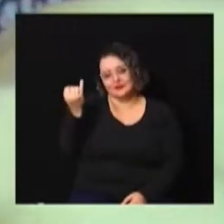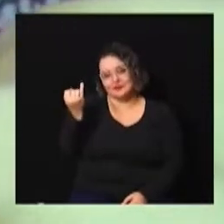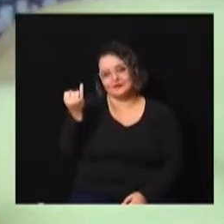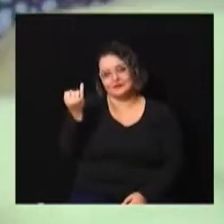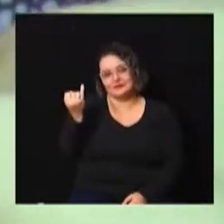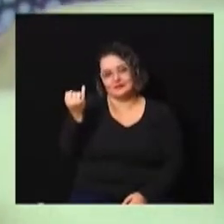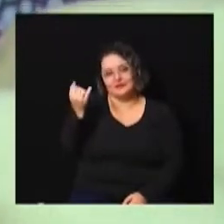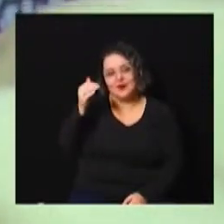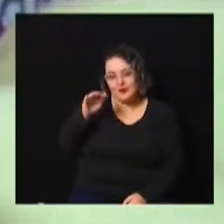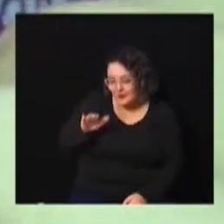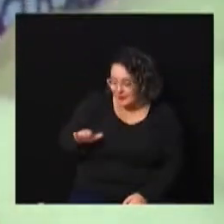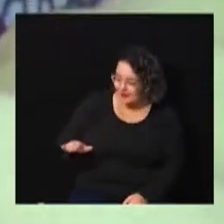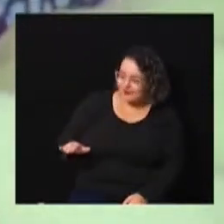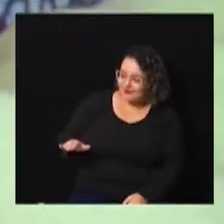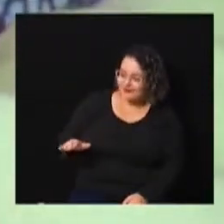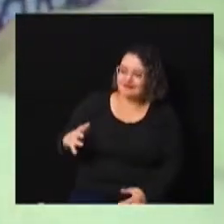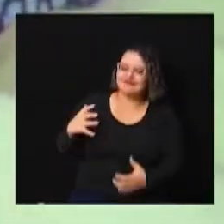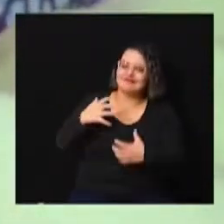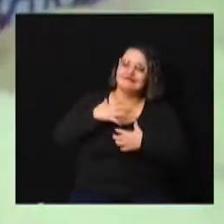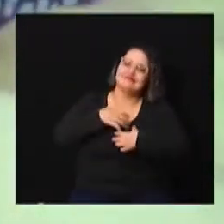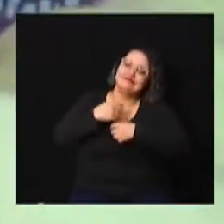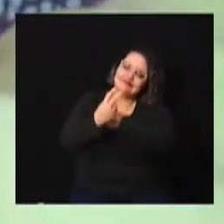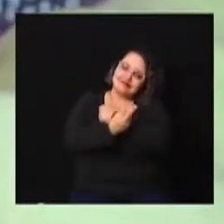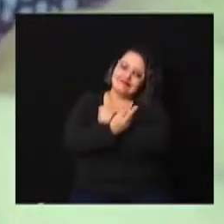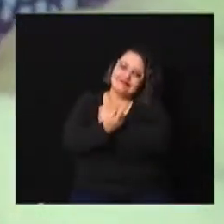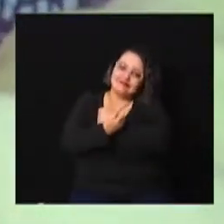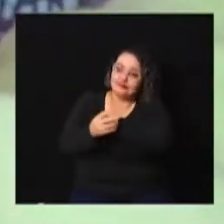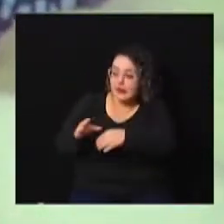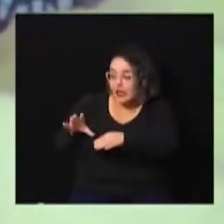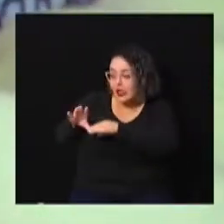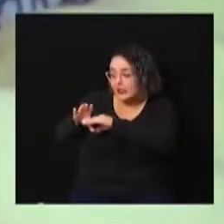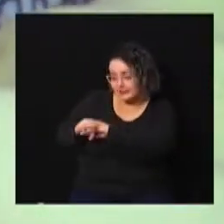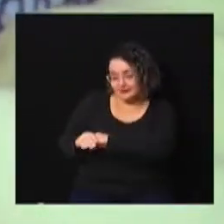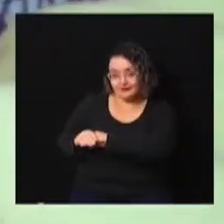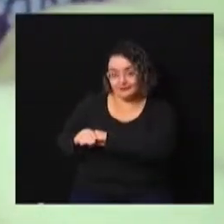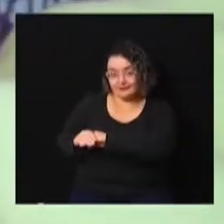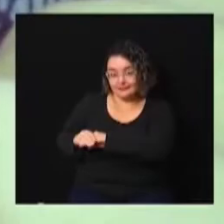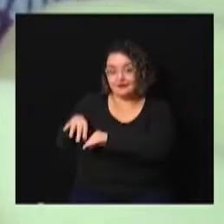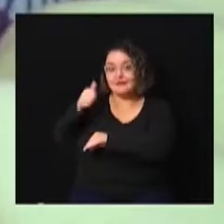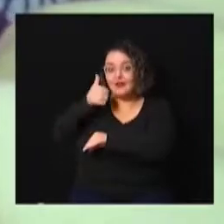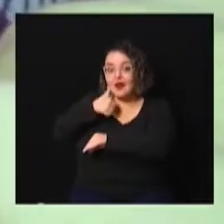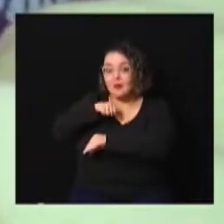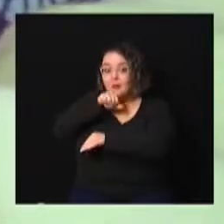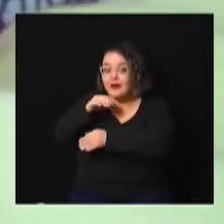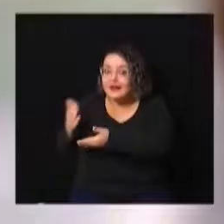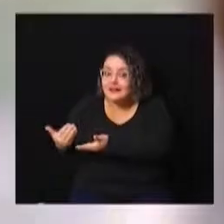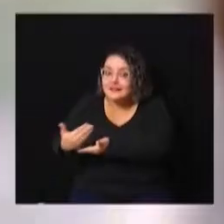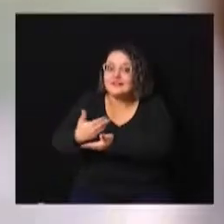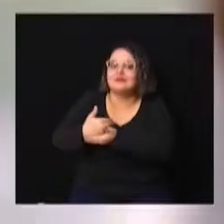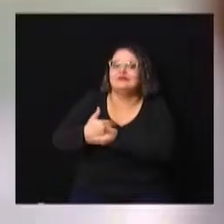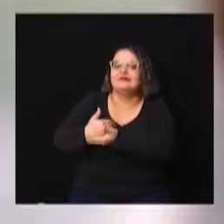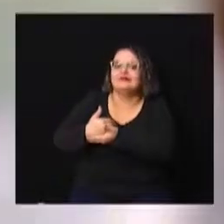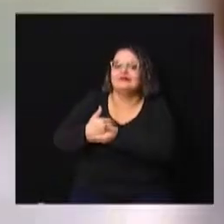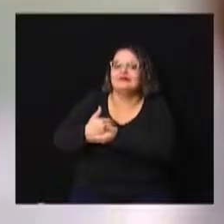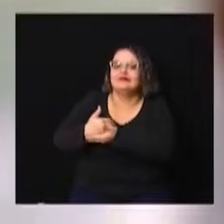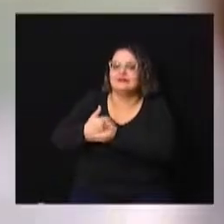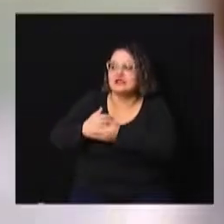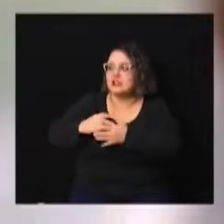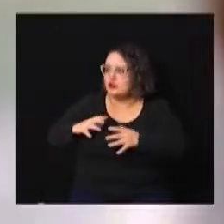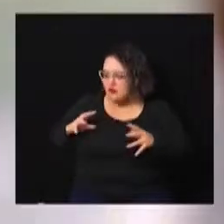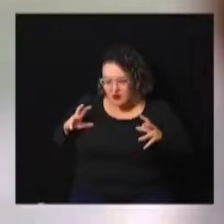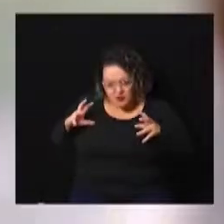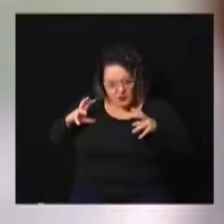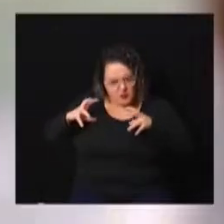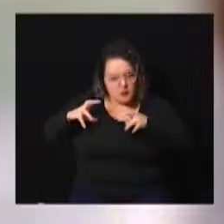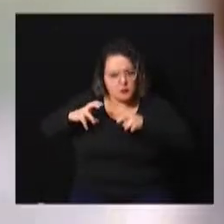significativa. A pequena se sente protegida ao segurar a mão da mãe acolhedora, que se transforma em